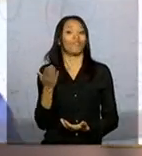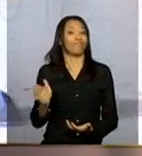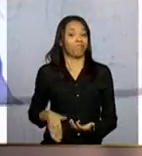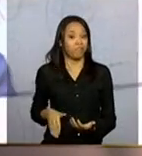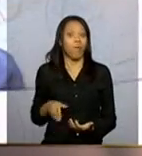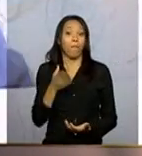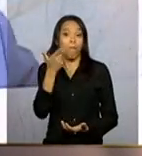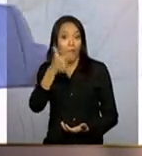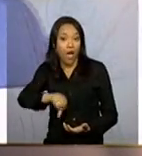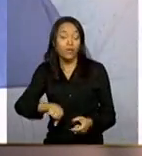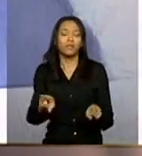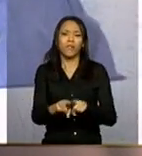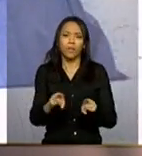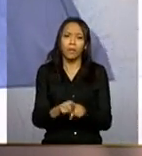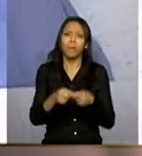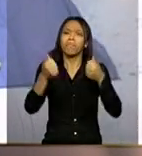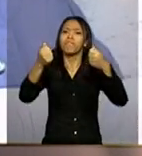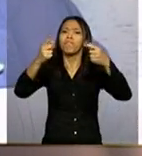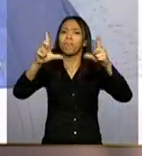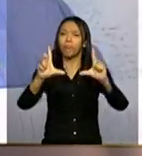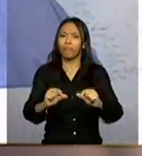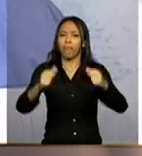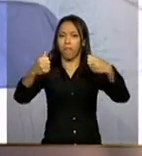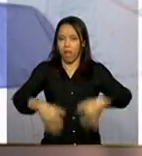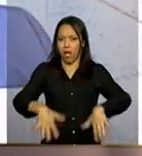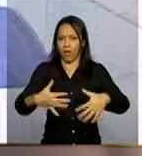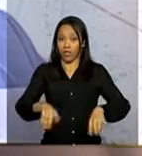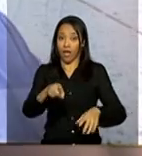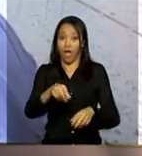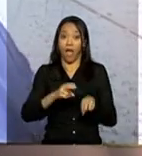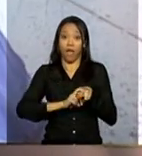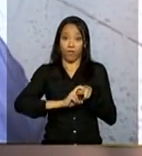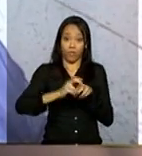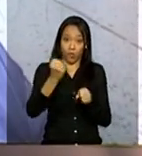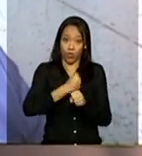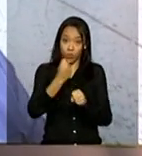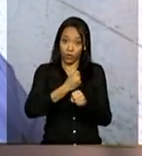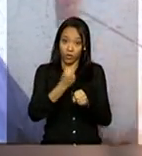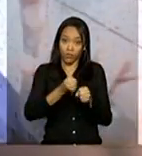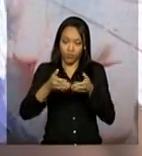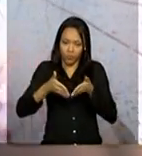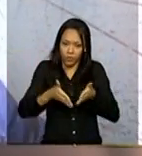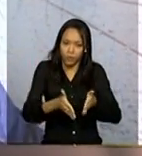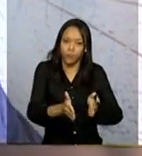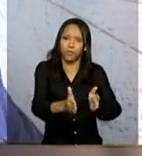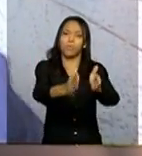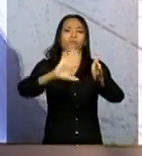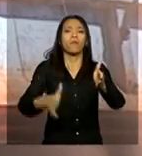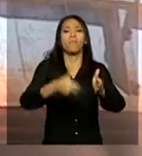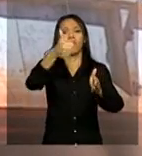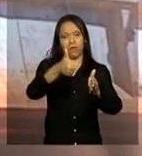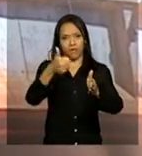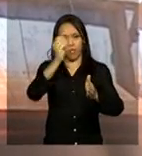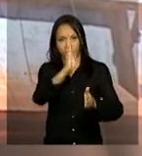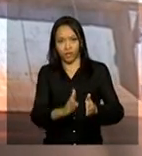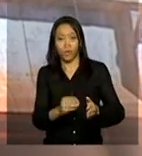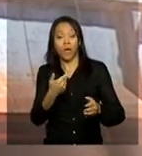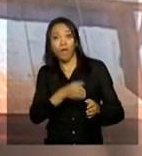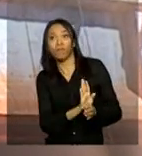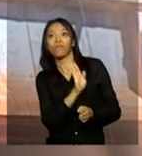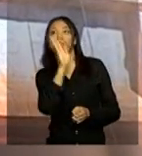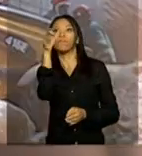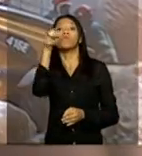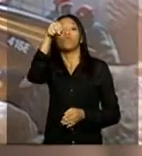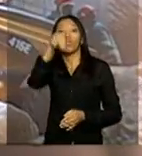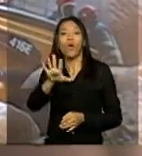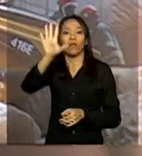vai ter mais dinheiro, vão ter custos mais baratos. A ferrovia é um novo eixo, a ferrovia vai mudar o perfil econômico do Brasil. Indo para o Nordeste,